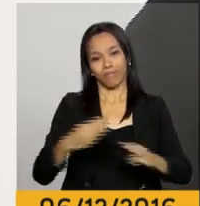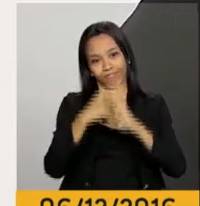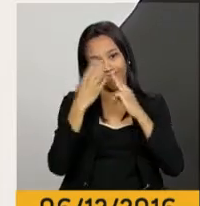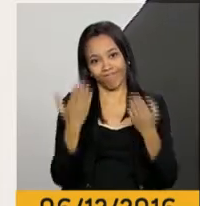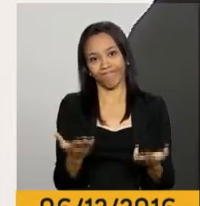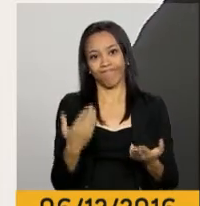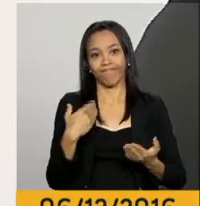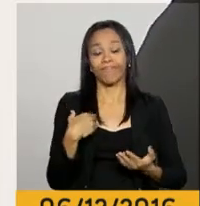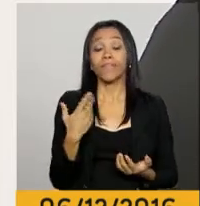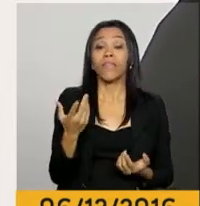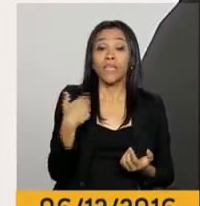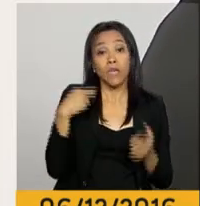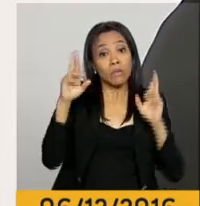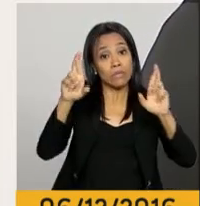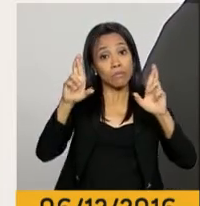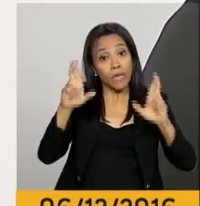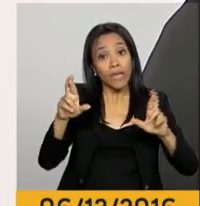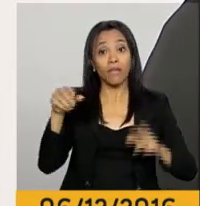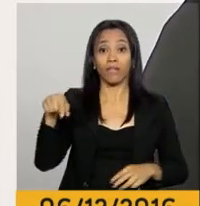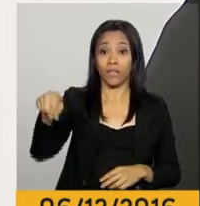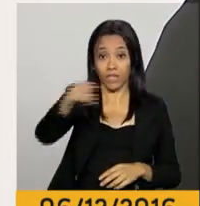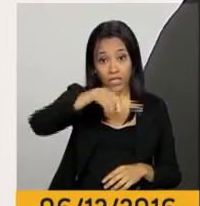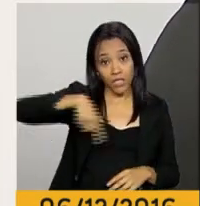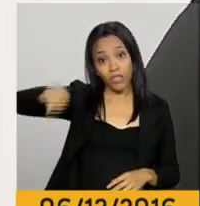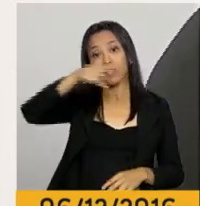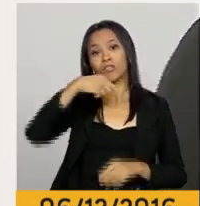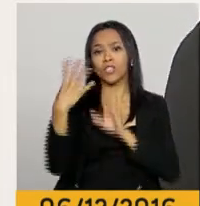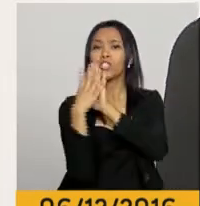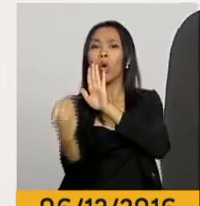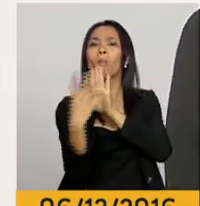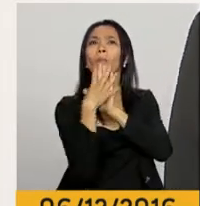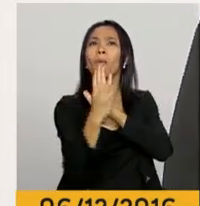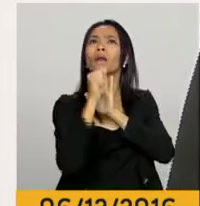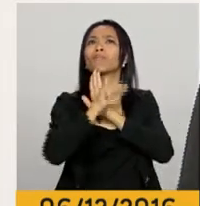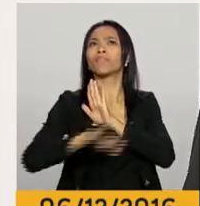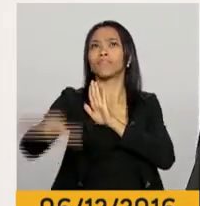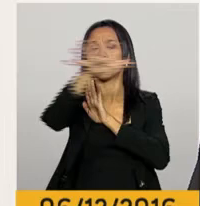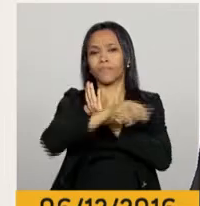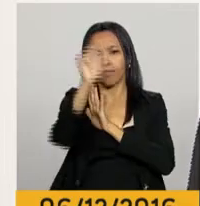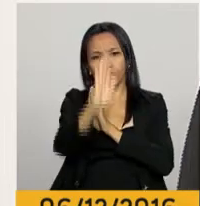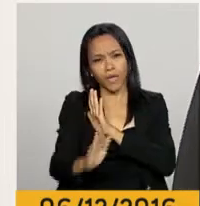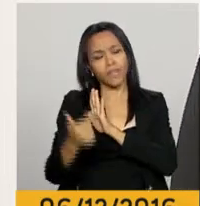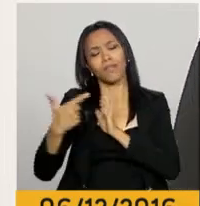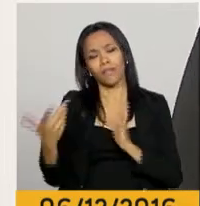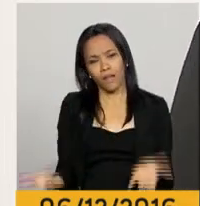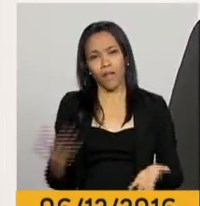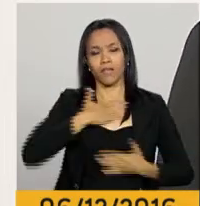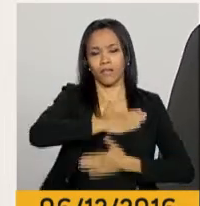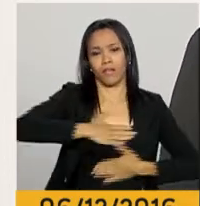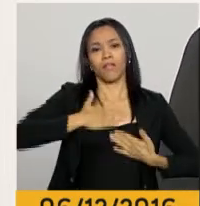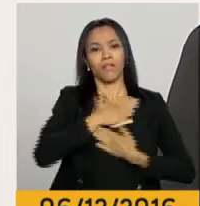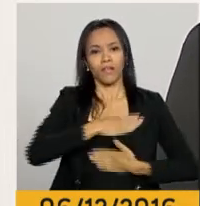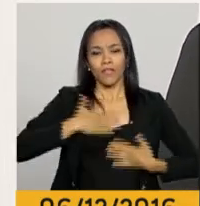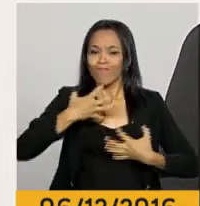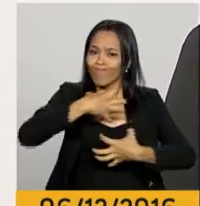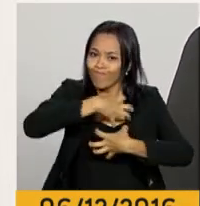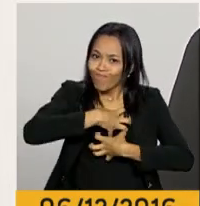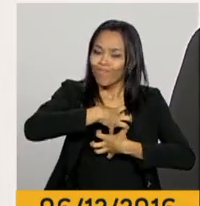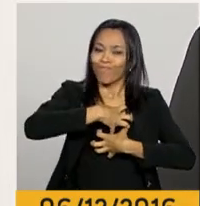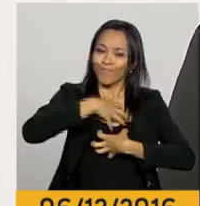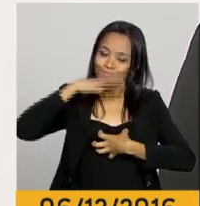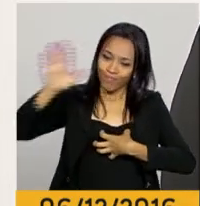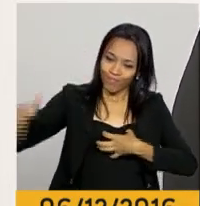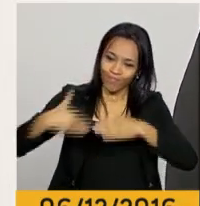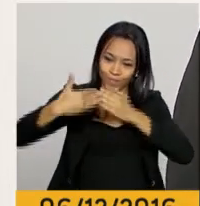este ato também possa reproduzir se em todas as santas casas do país de modo que é com satisfação extraordinária que o